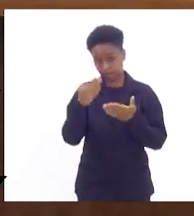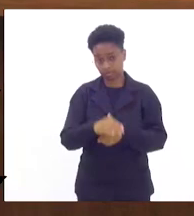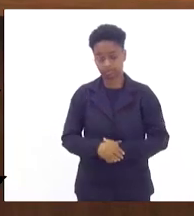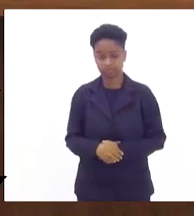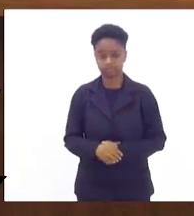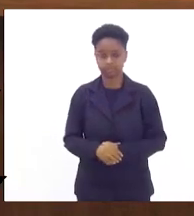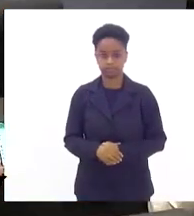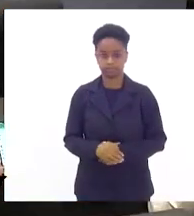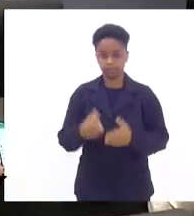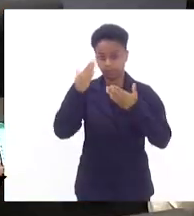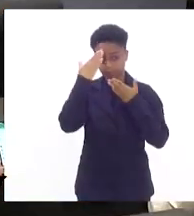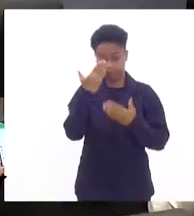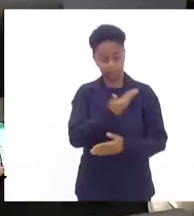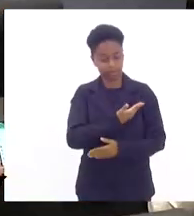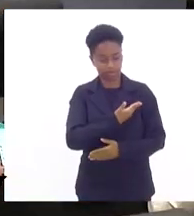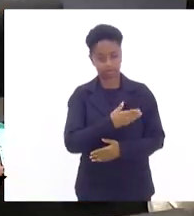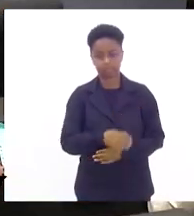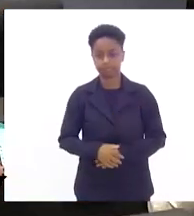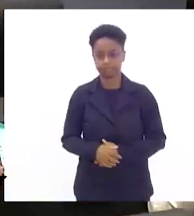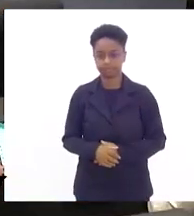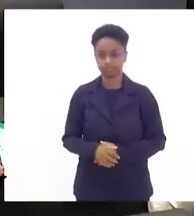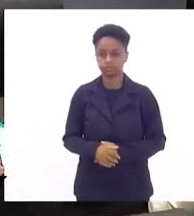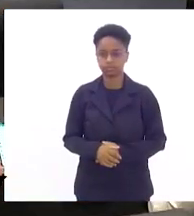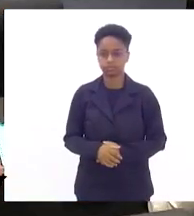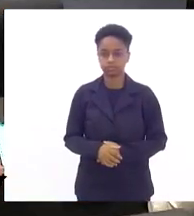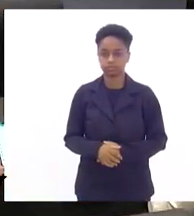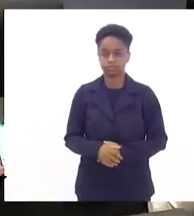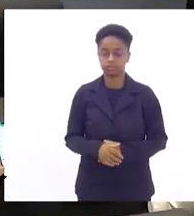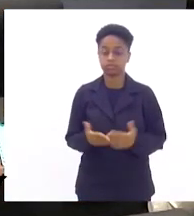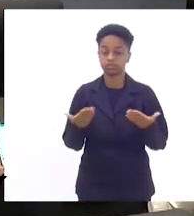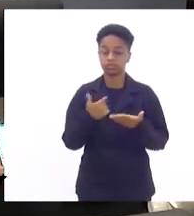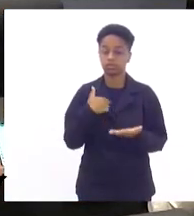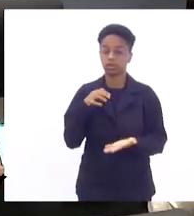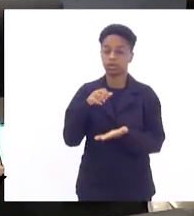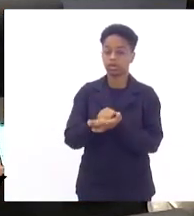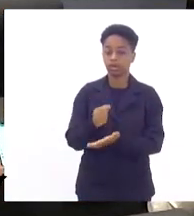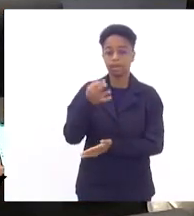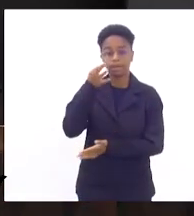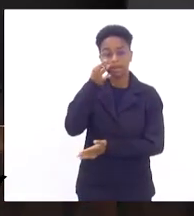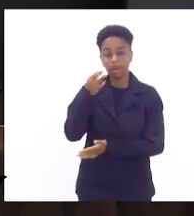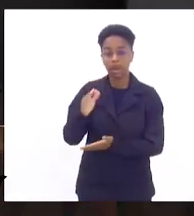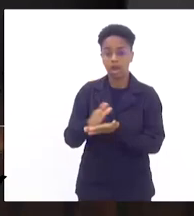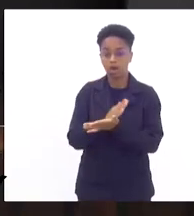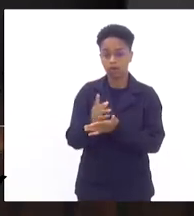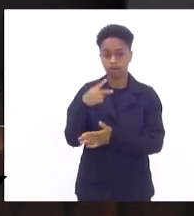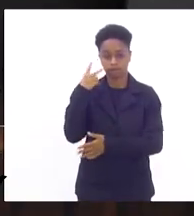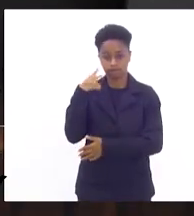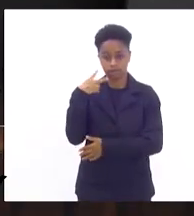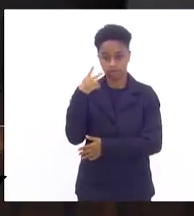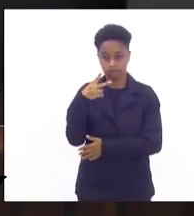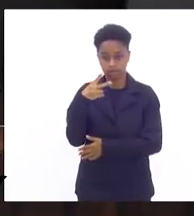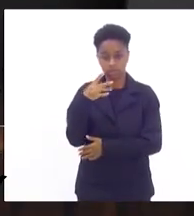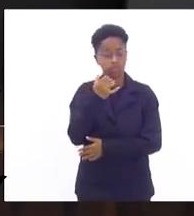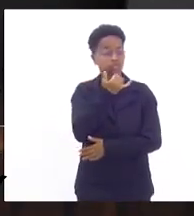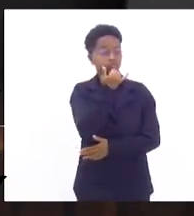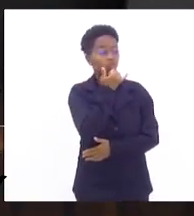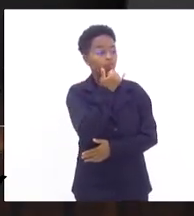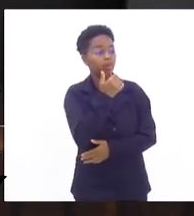deputado. Obrigado, meu amigo. Eu vou aqui registrar a presença de alguns vereadores. Só ratificando